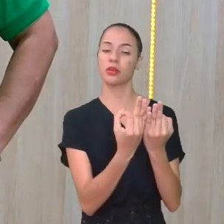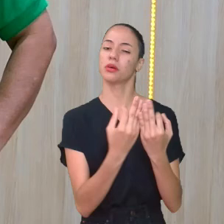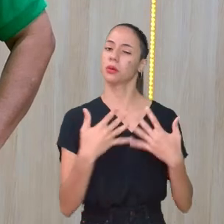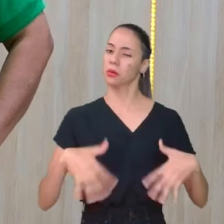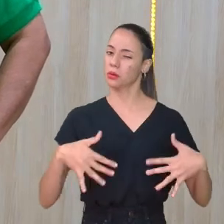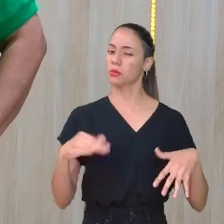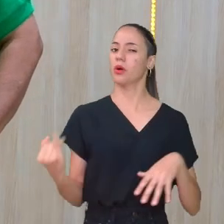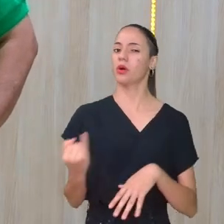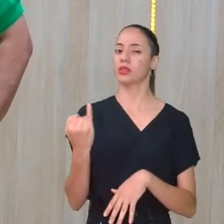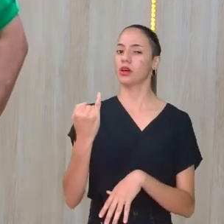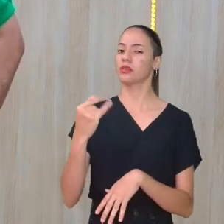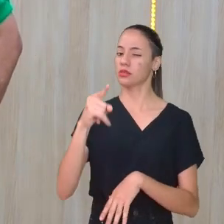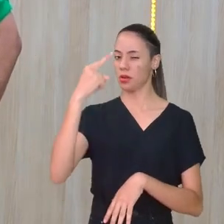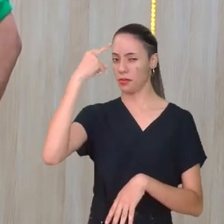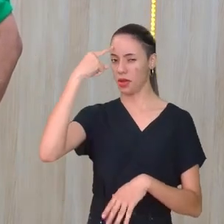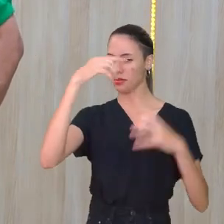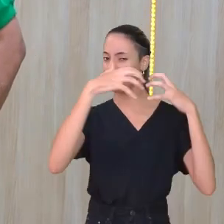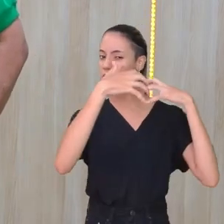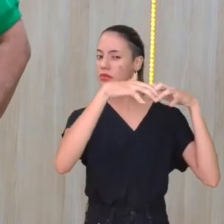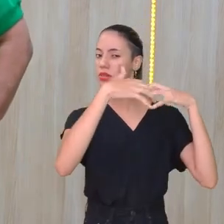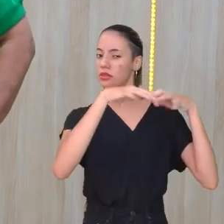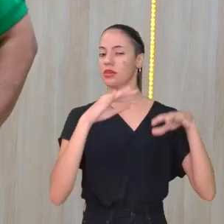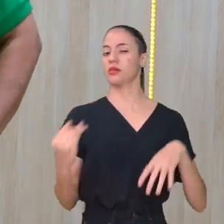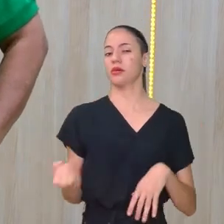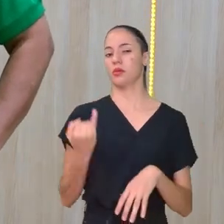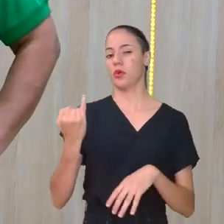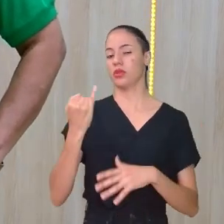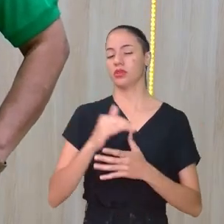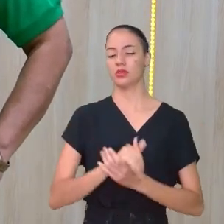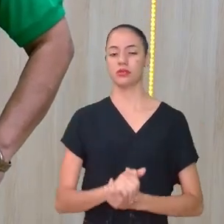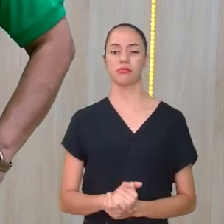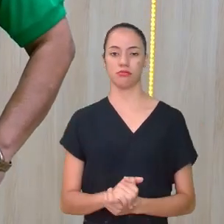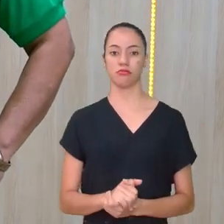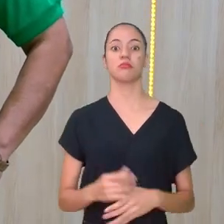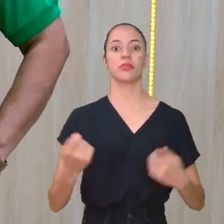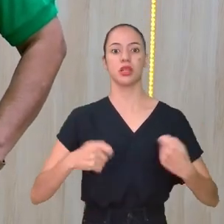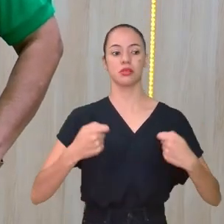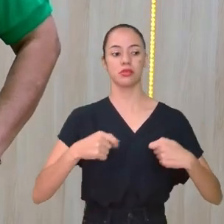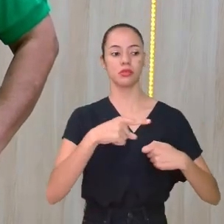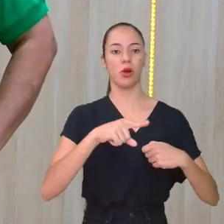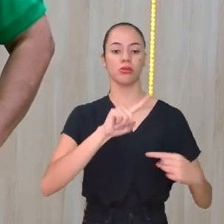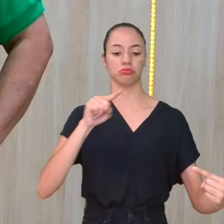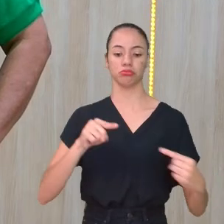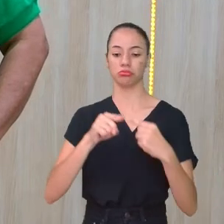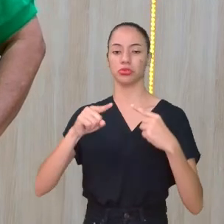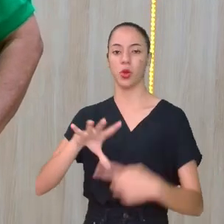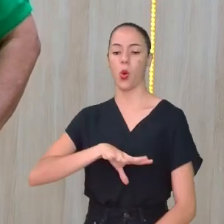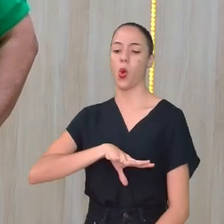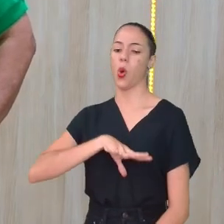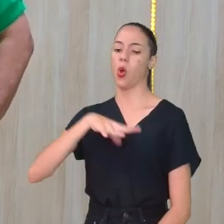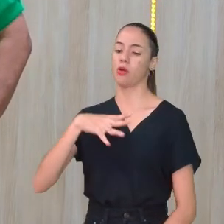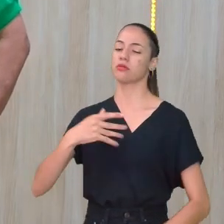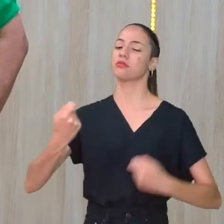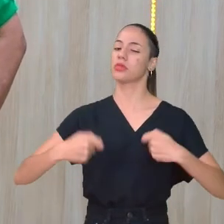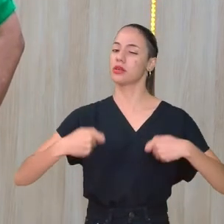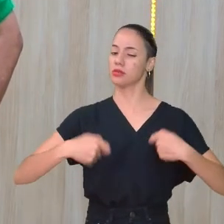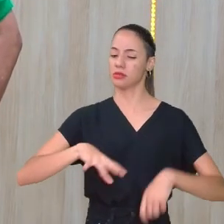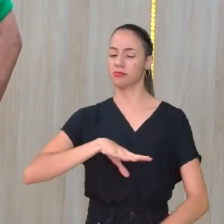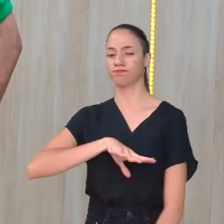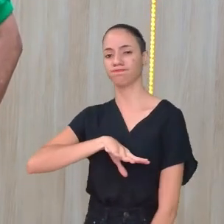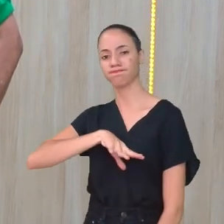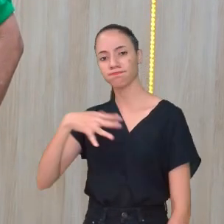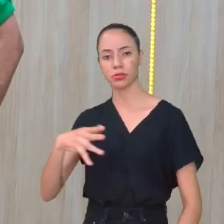Pense nisso, da importância. Então tem que ser um ato de coragem. Você tem que ser muito corajoso